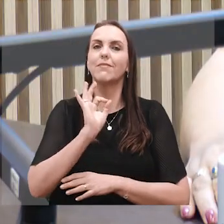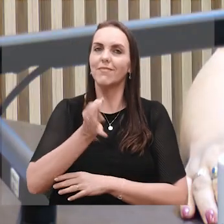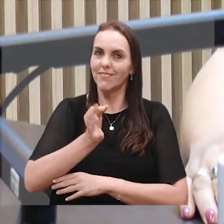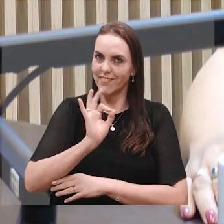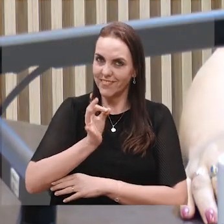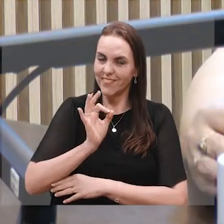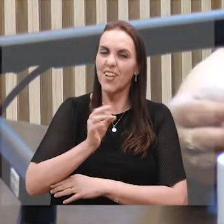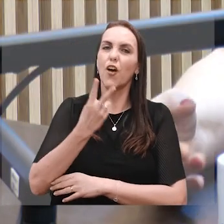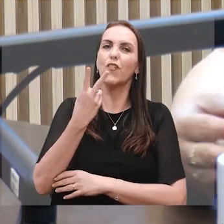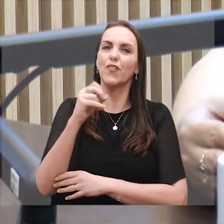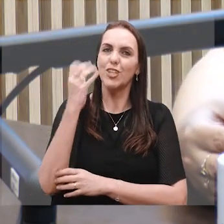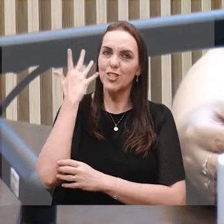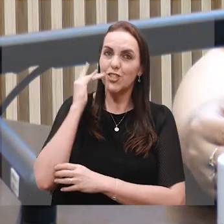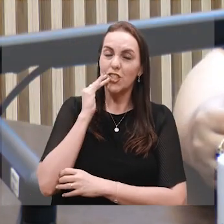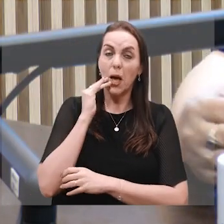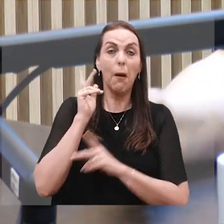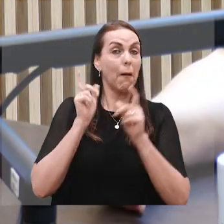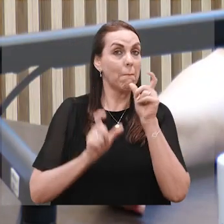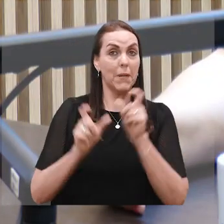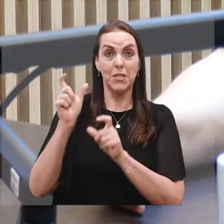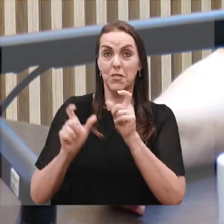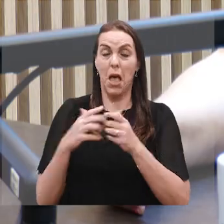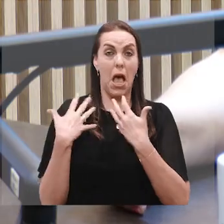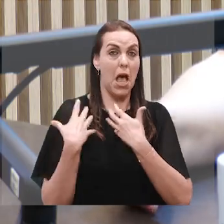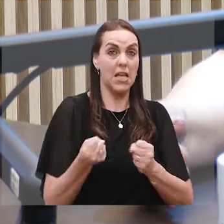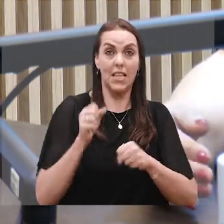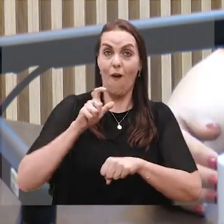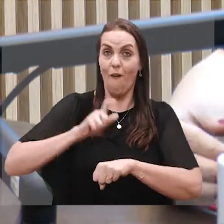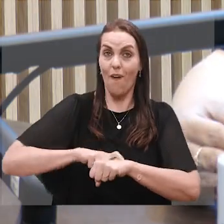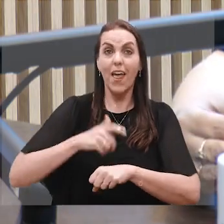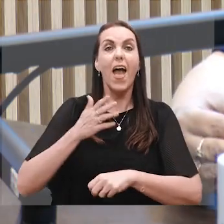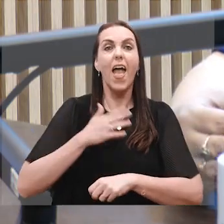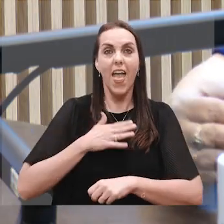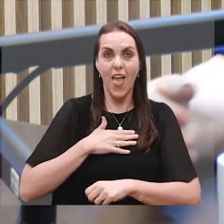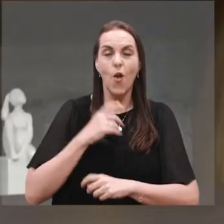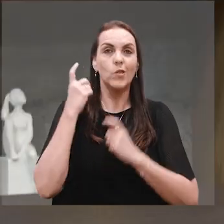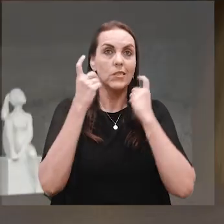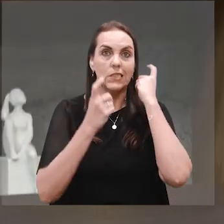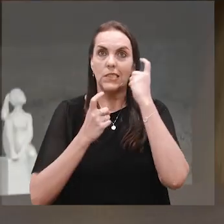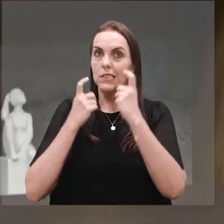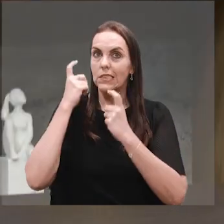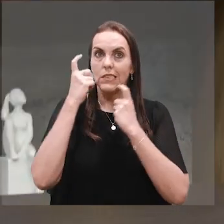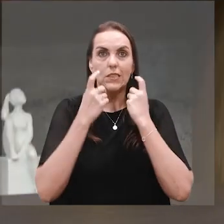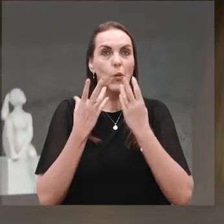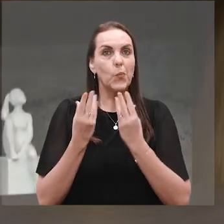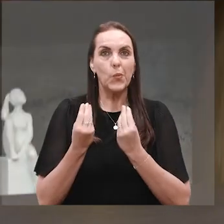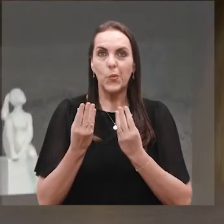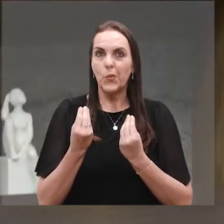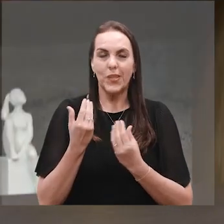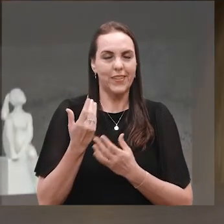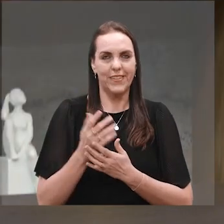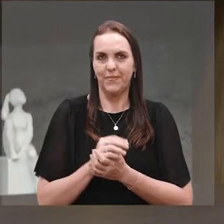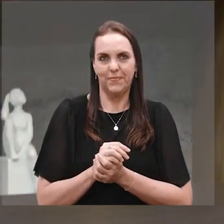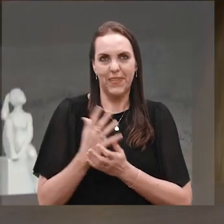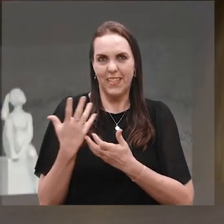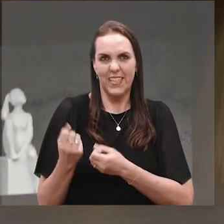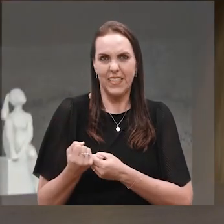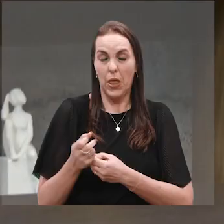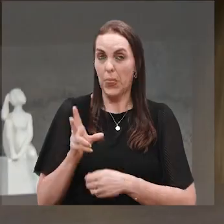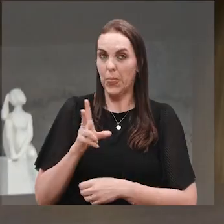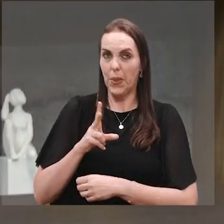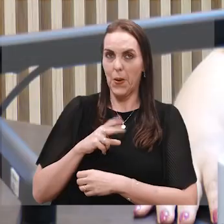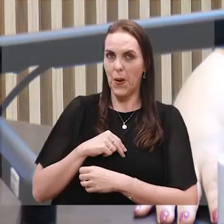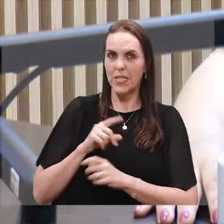para aceitar. Assim como tem gente que aceita imediatamente, eu levei 20 dias porque eu tinha muita preocupação. Interpreta, nossa, agora eu vou ser um